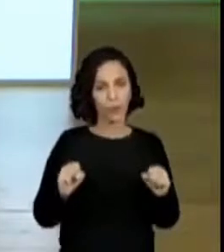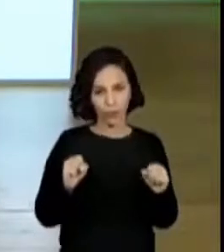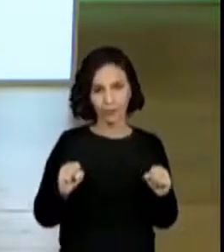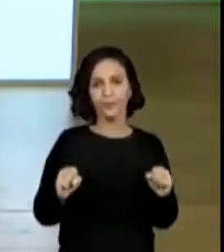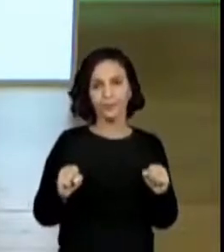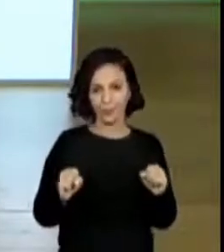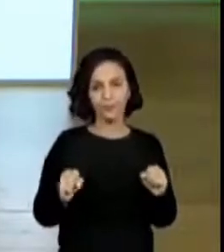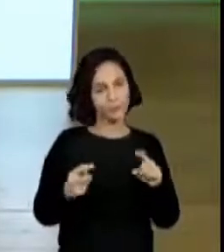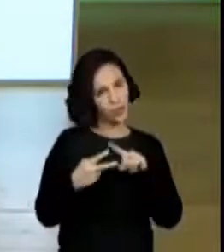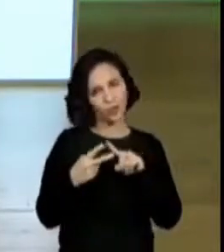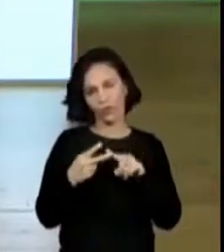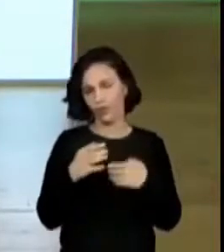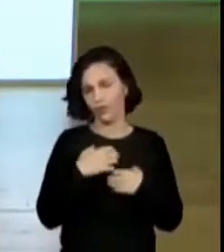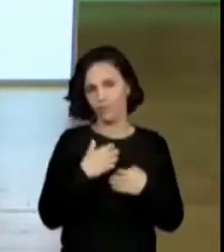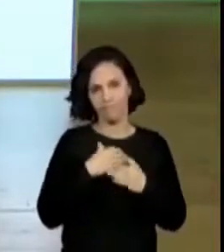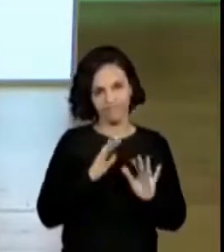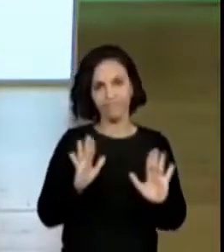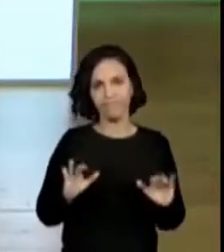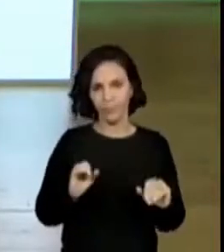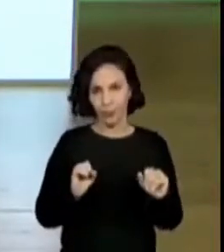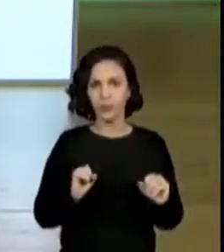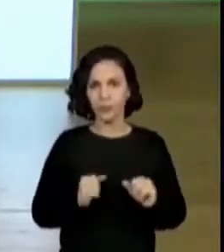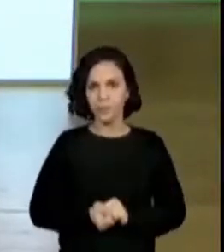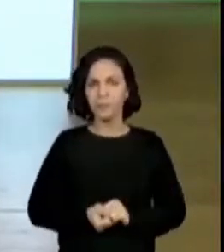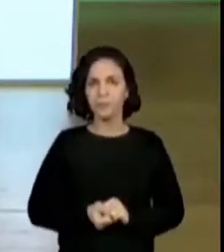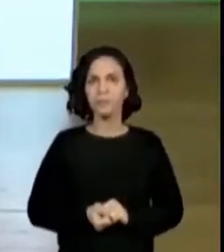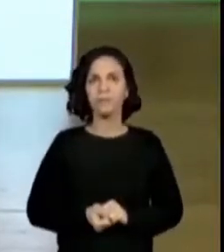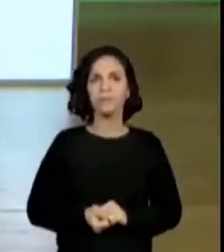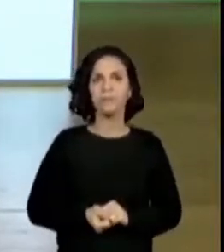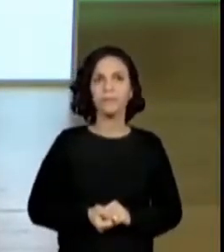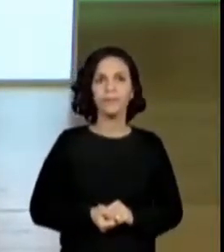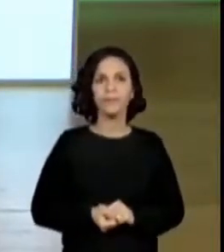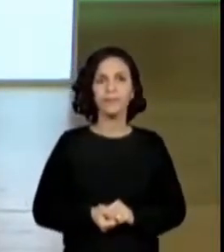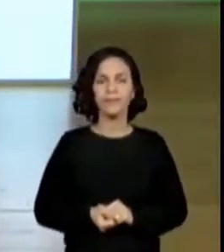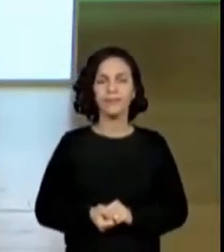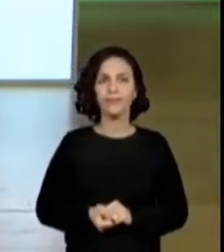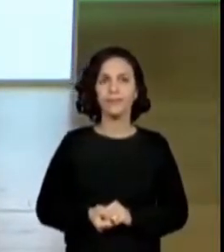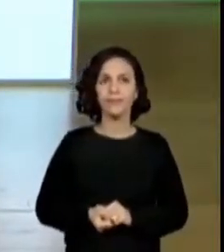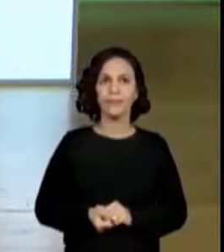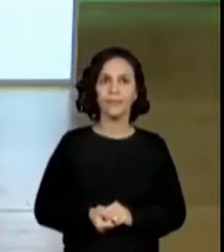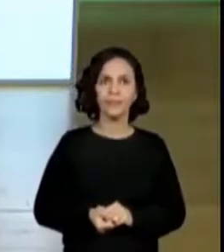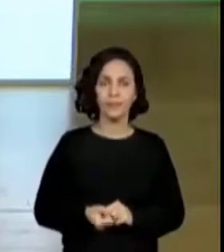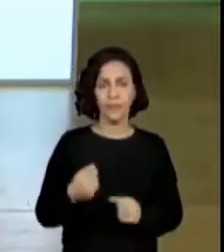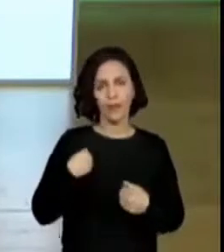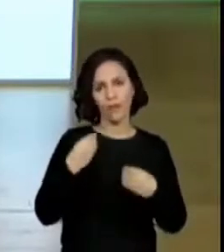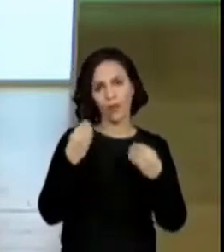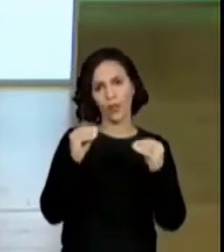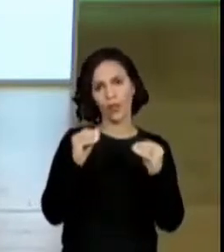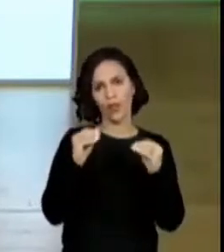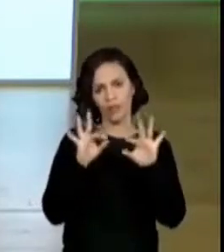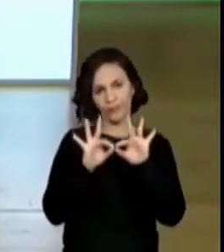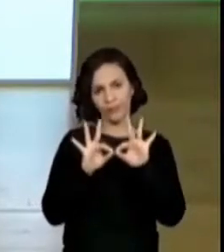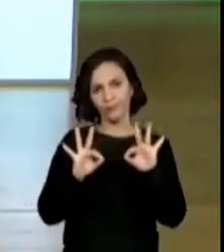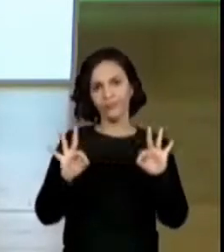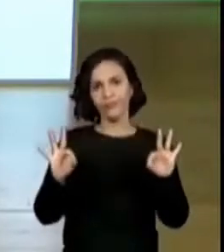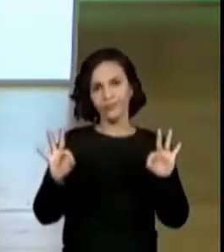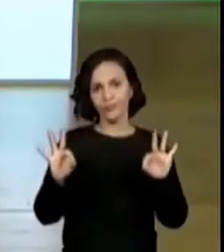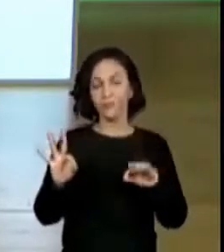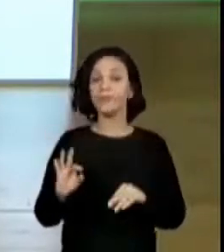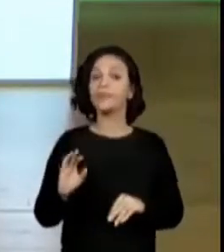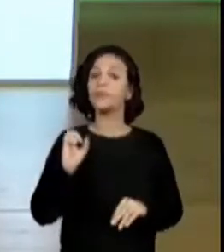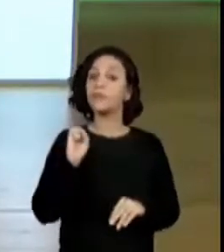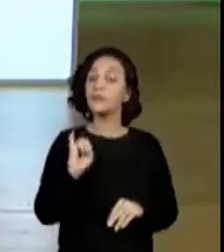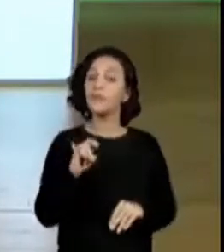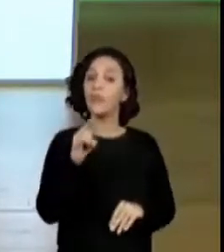ser representado, gente, das duas formas, certo? Eu vou colocar aqui, ó. E quem